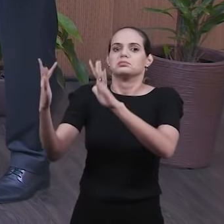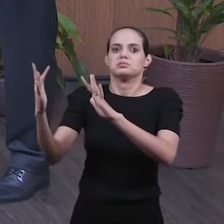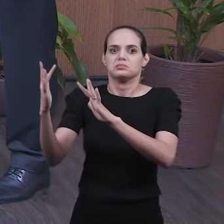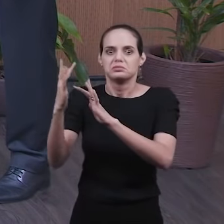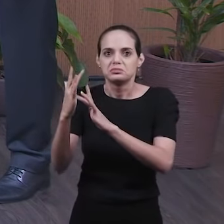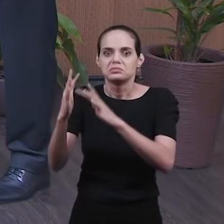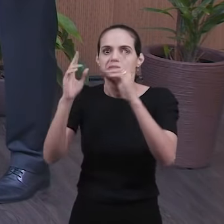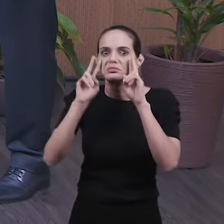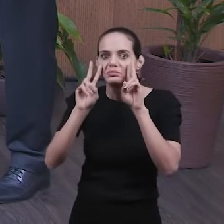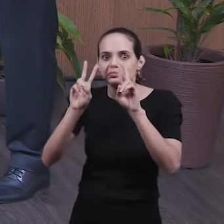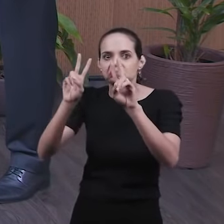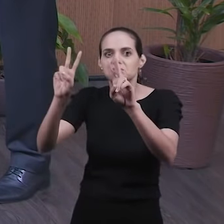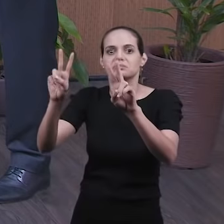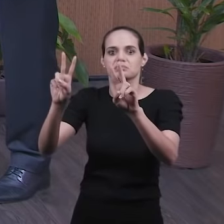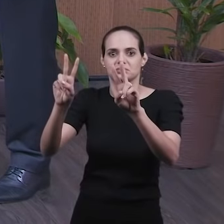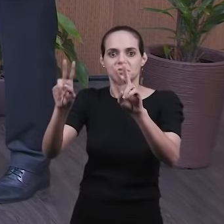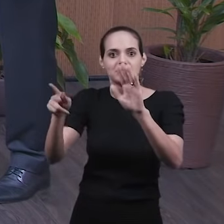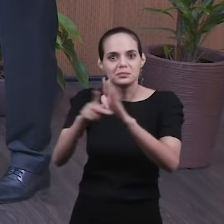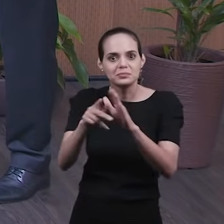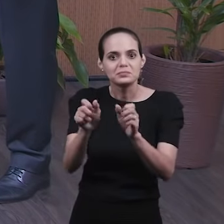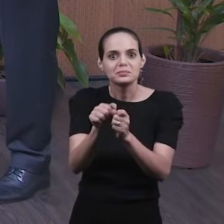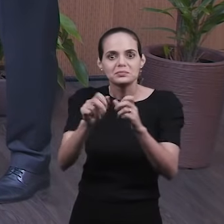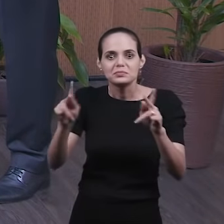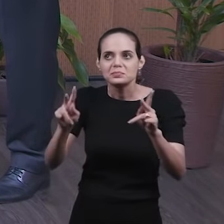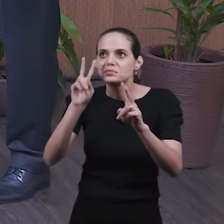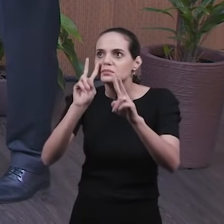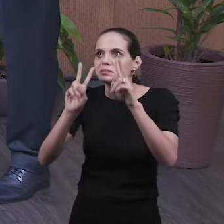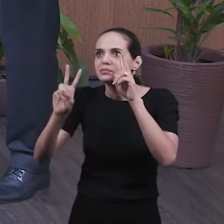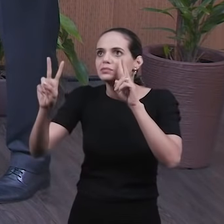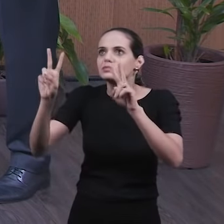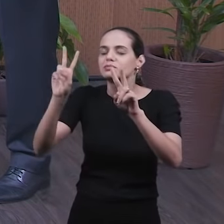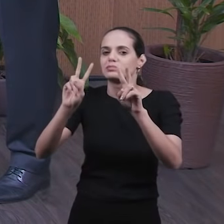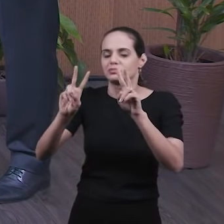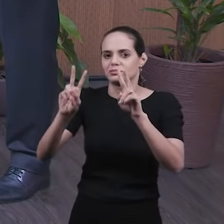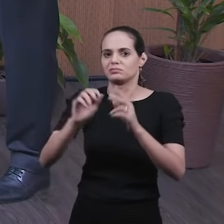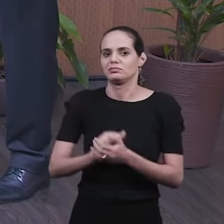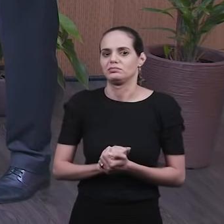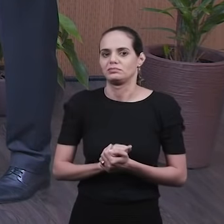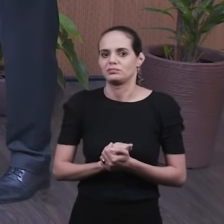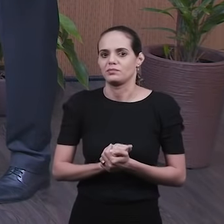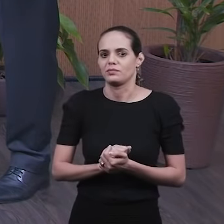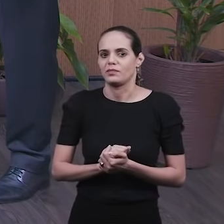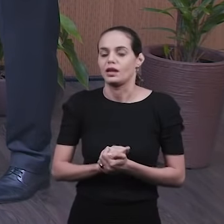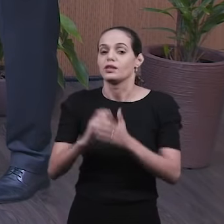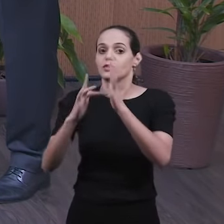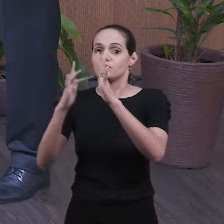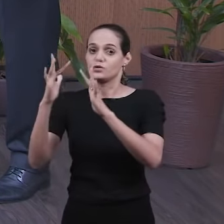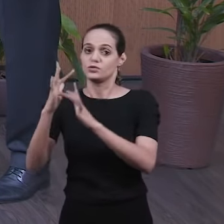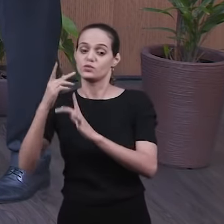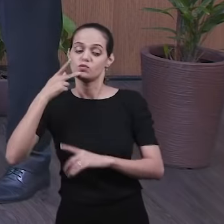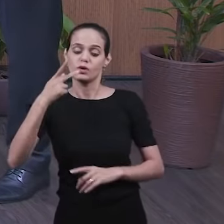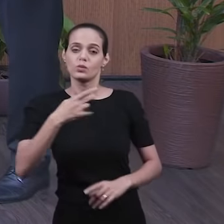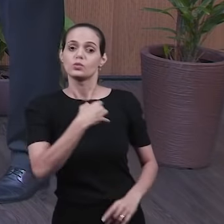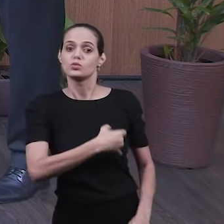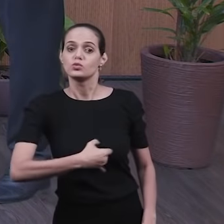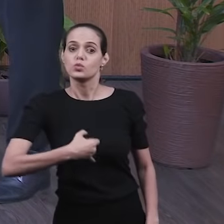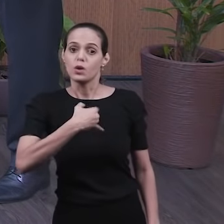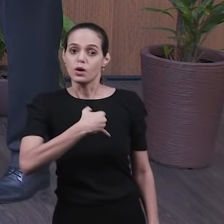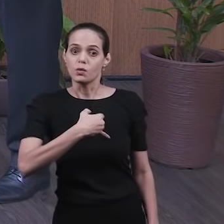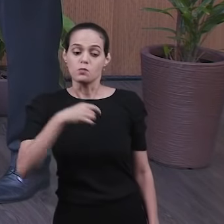as visões do Apocalipse, e quando ele recebe a ordem, João, o que você vê e o que você